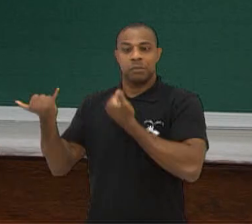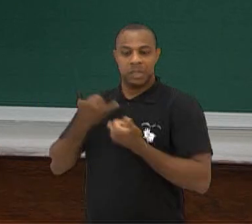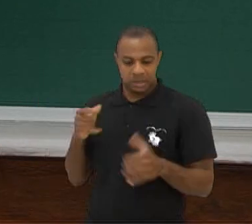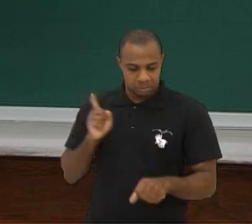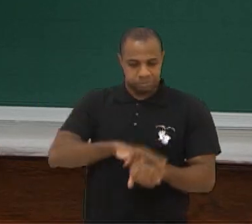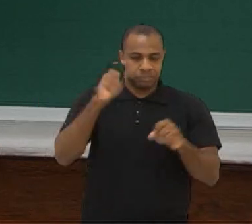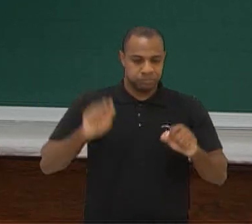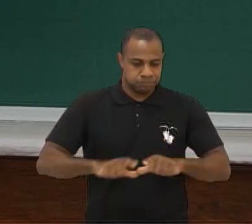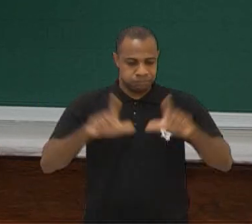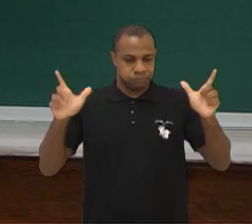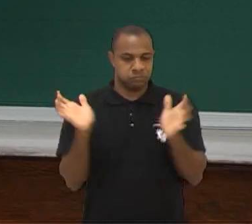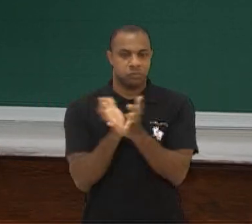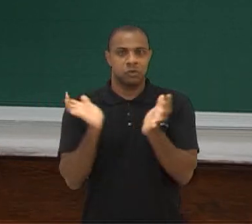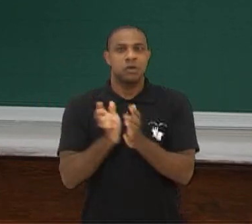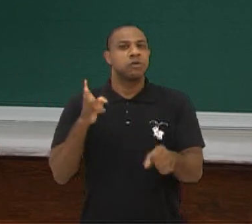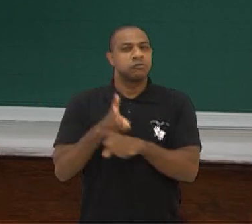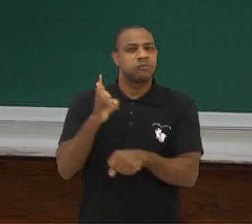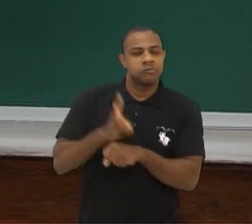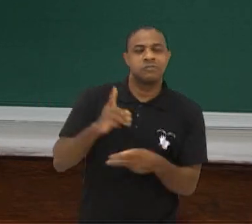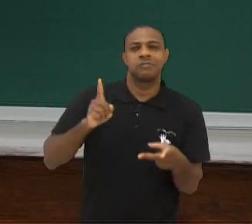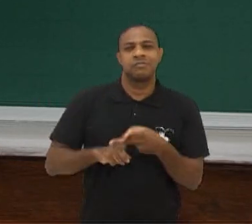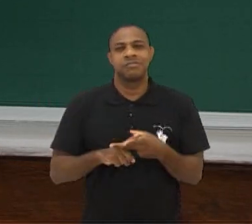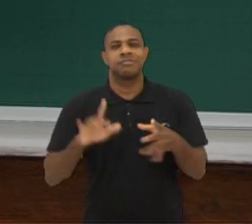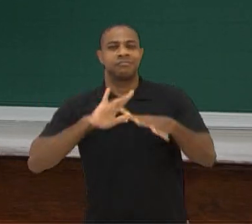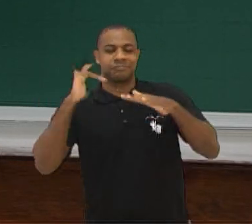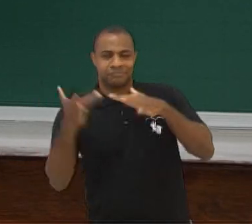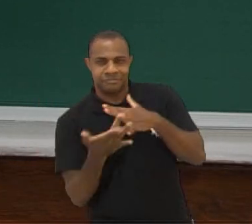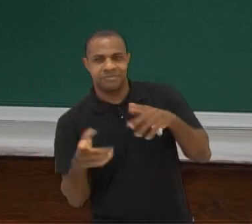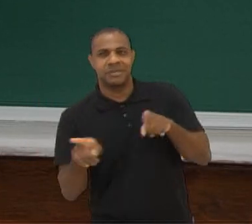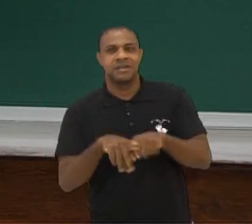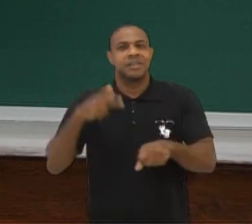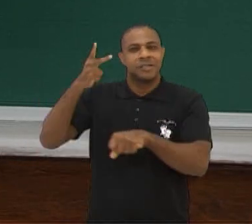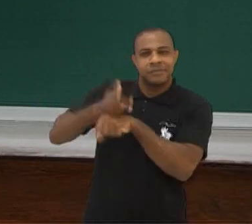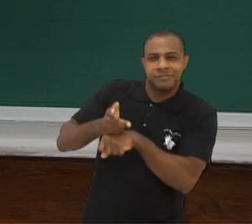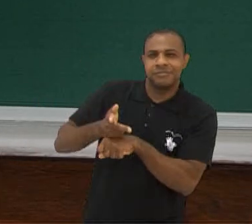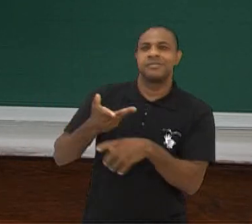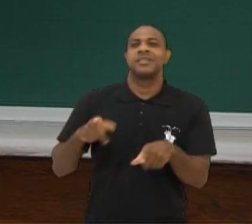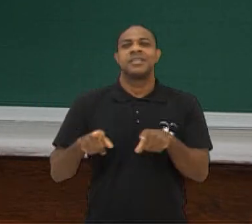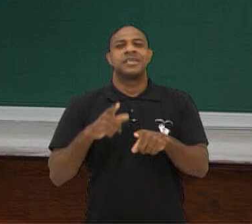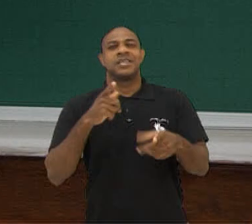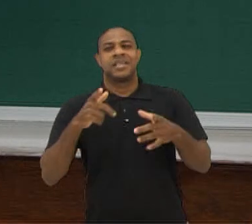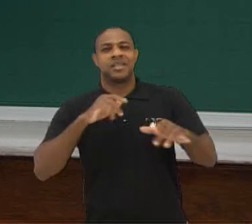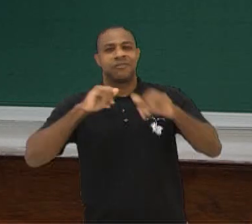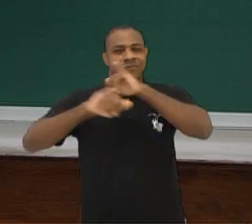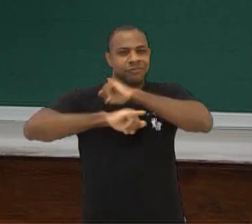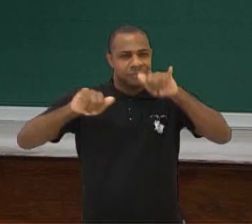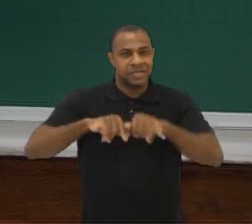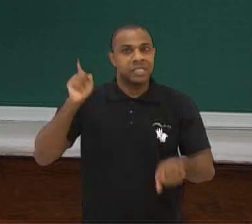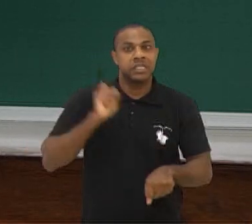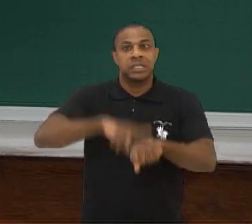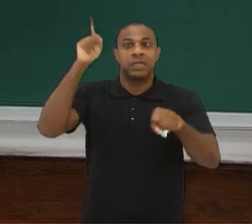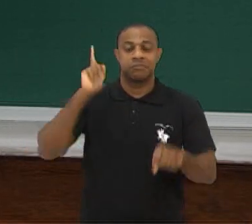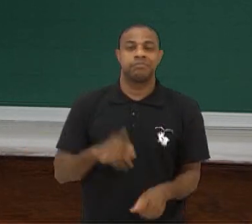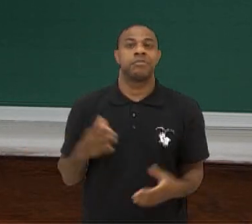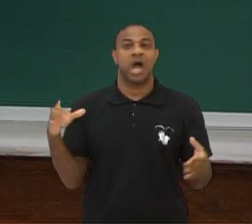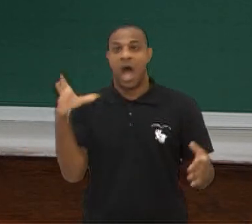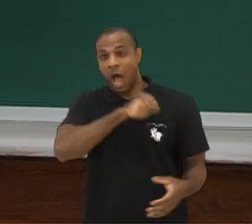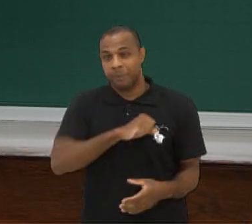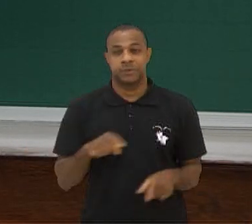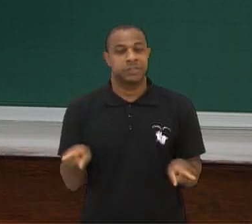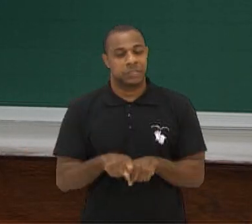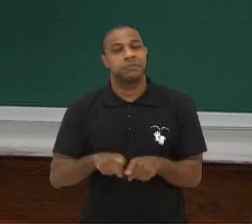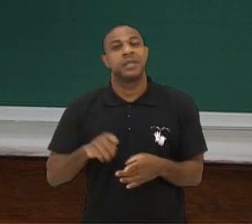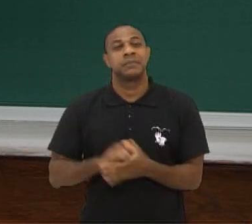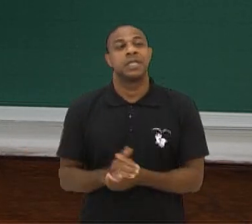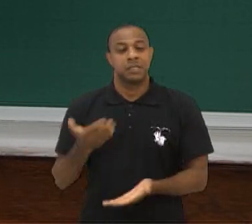nos nossos grupos de WhatsApp, imagens, vídeos, notícias, em tempo real, uma interação